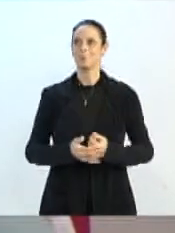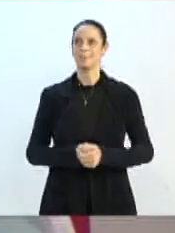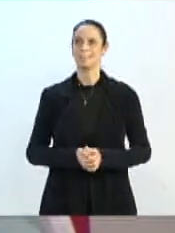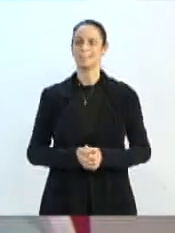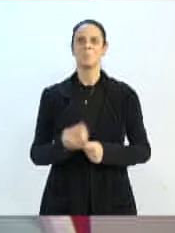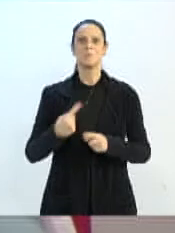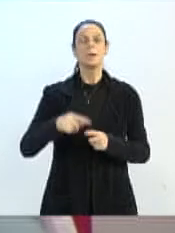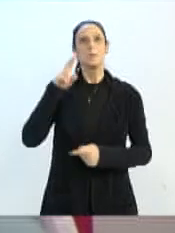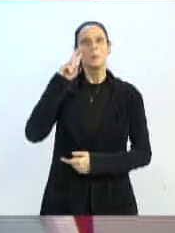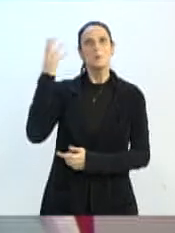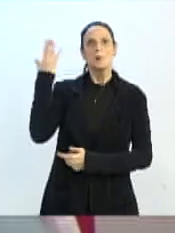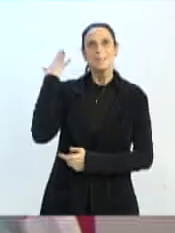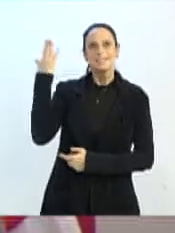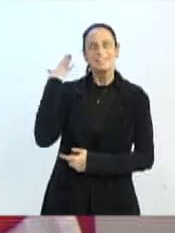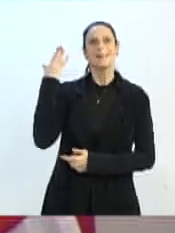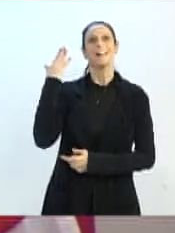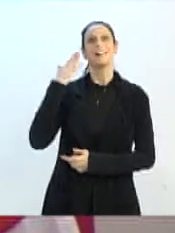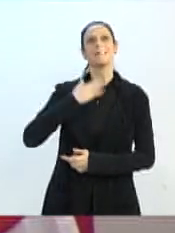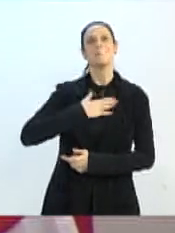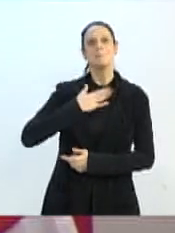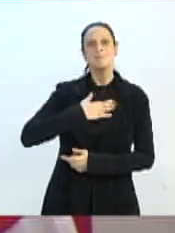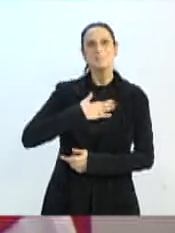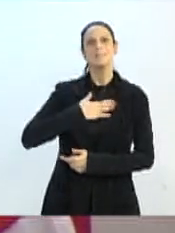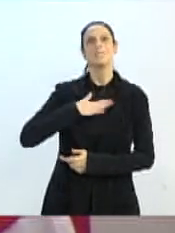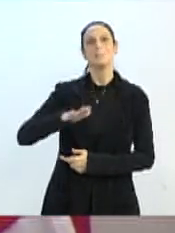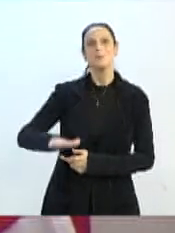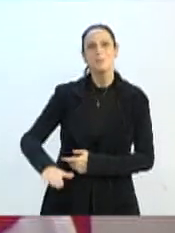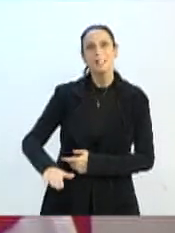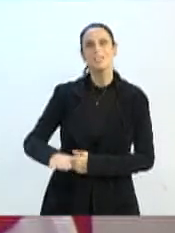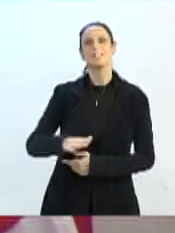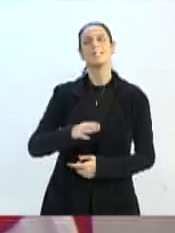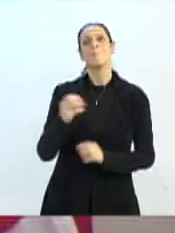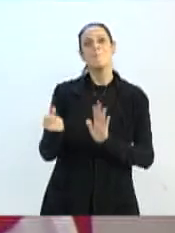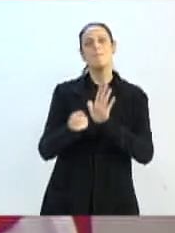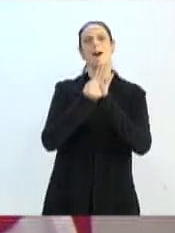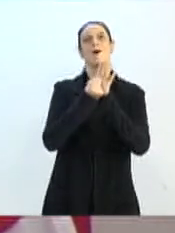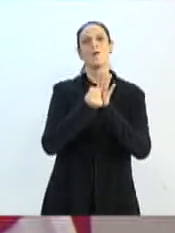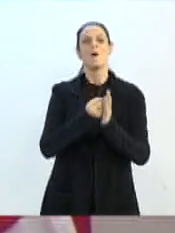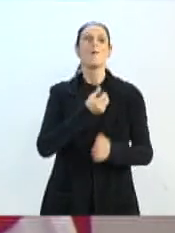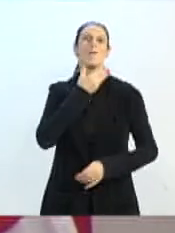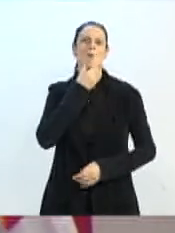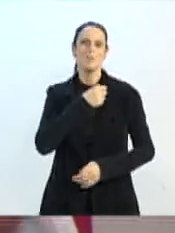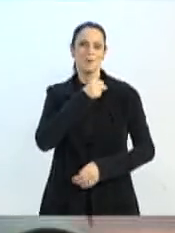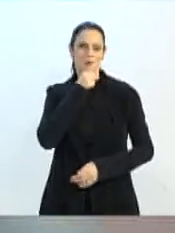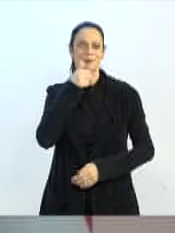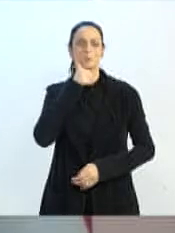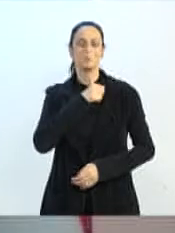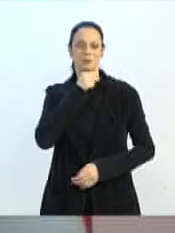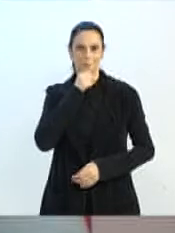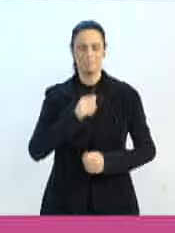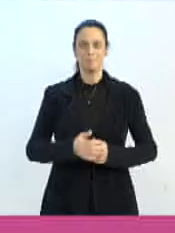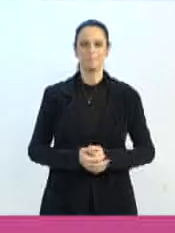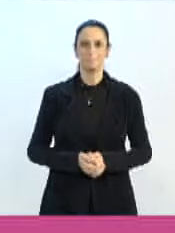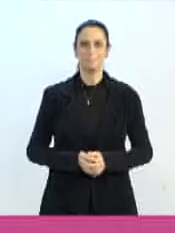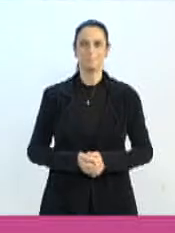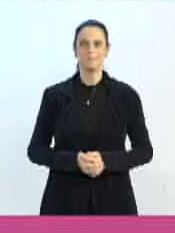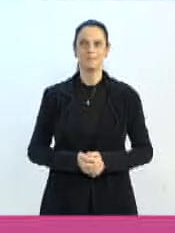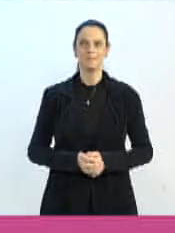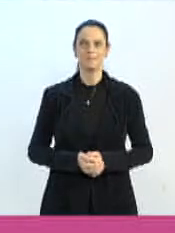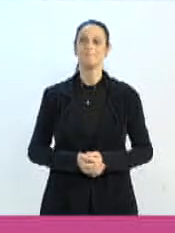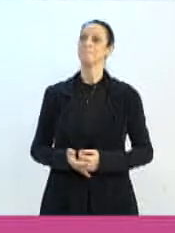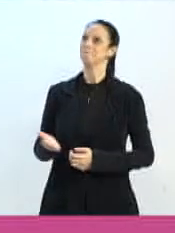memória especial da minha infância. Também quero destacar, agora sim, Ari, na próxima foto, que eu estive ontem